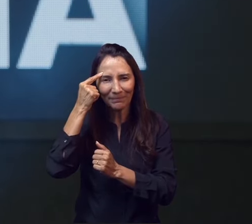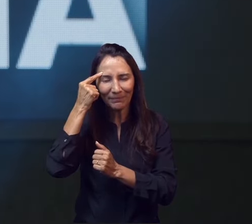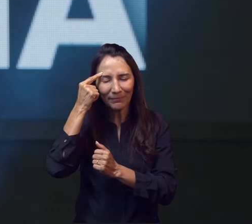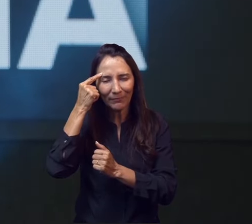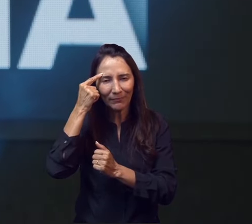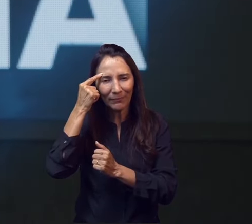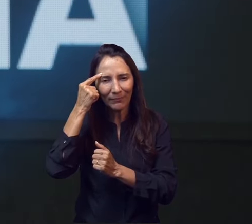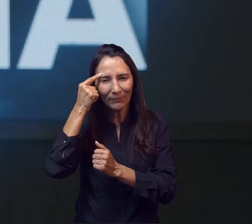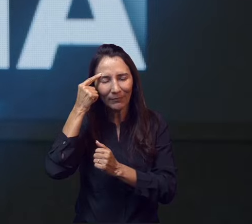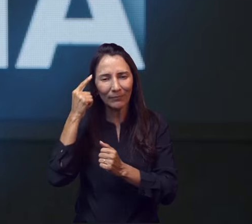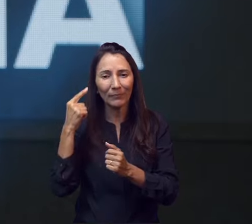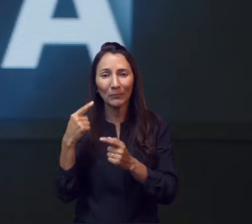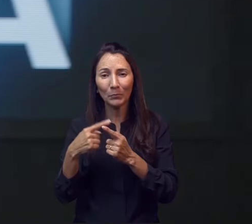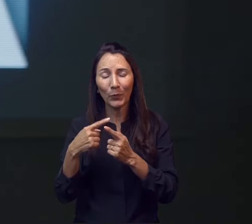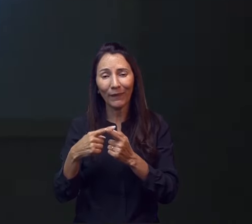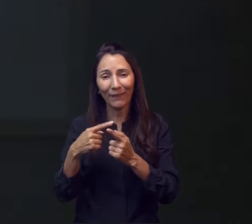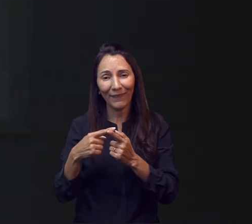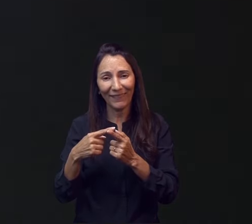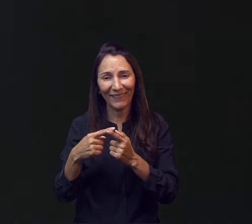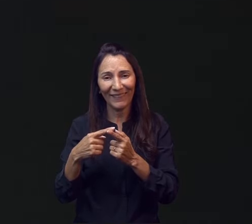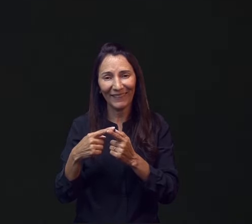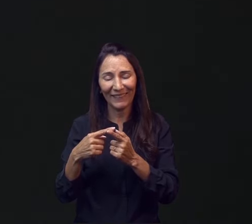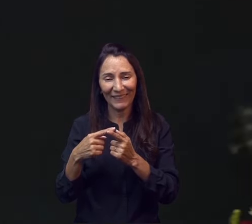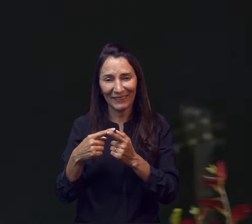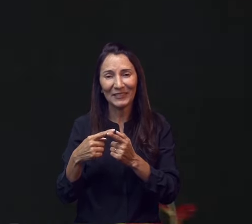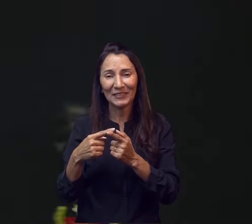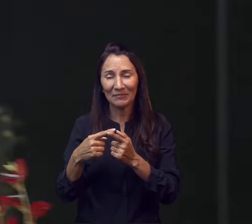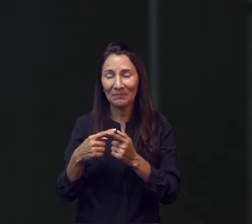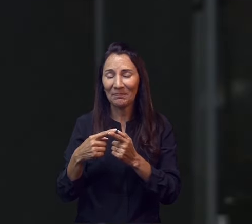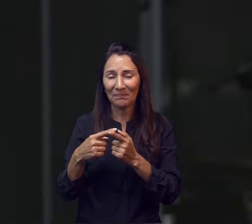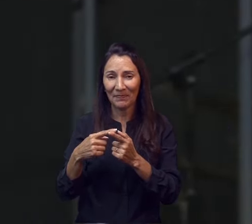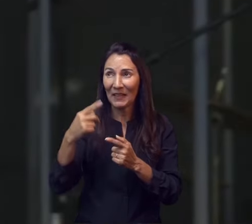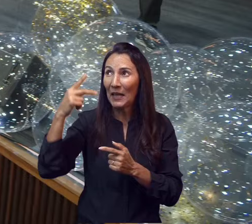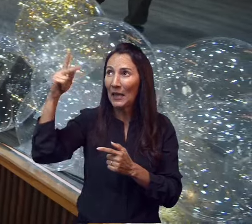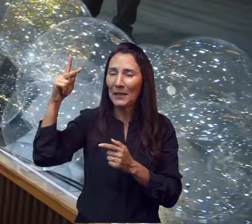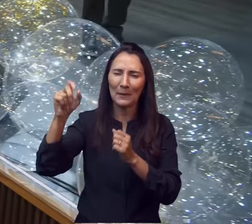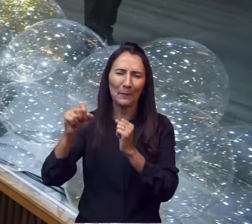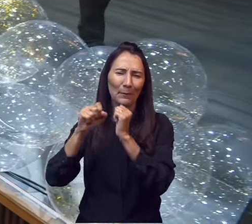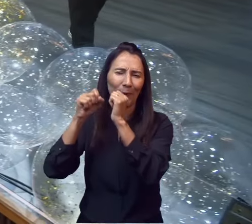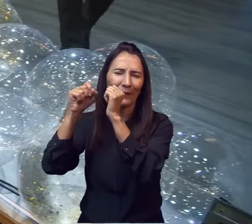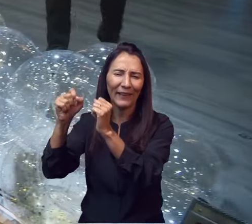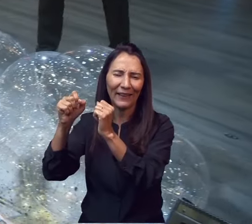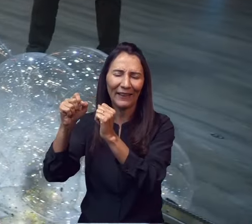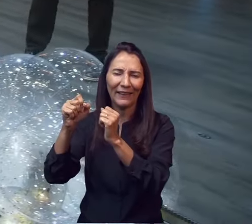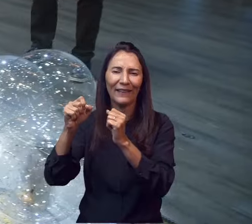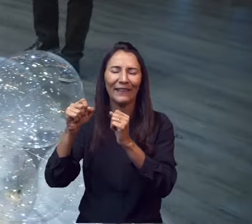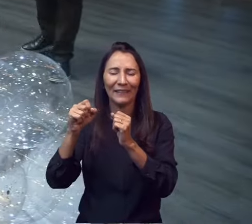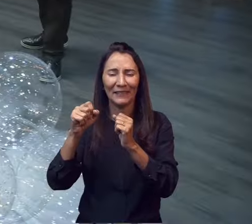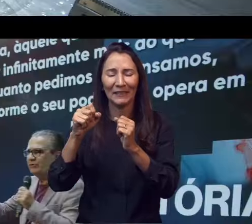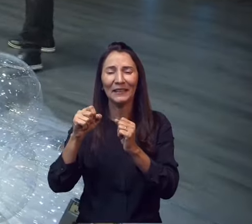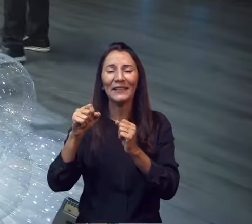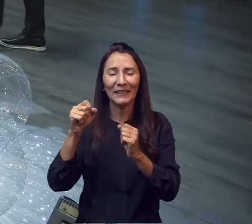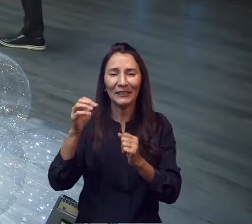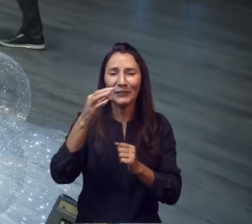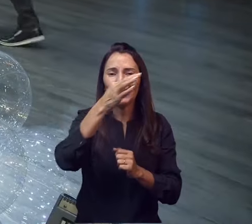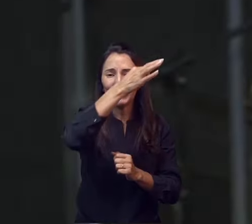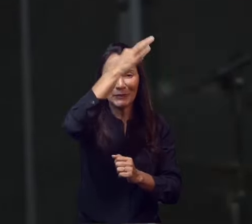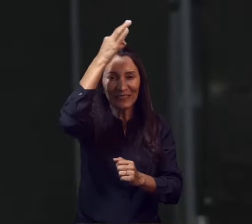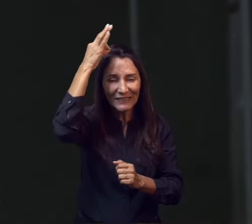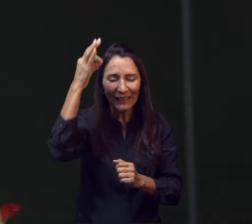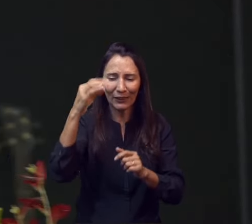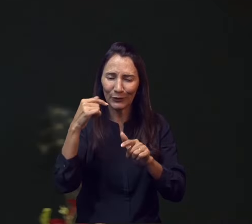segundo o poder segundo aquele que opera em nós que é Jesus através